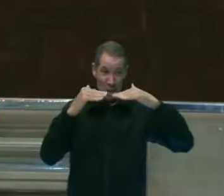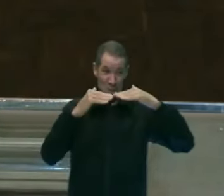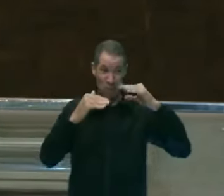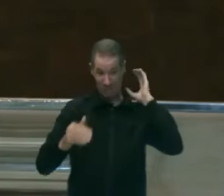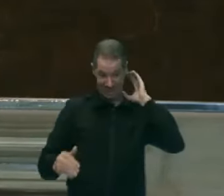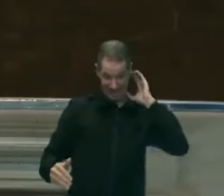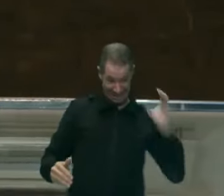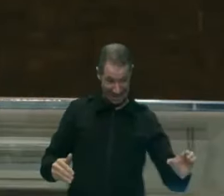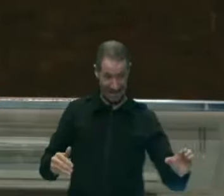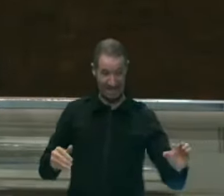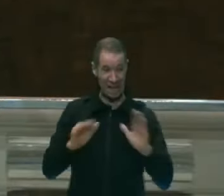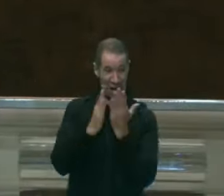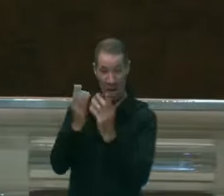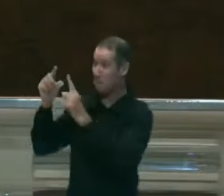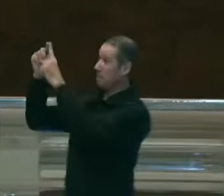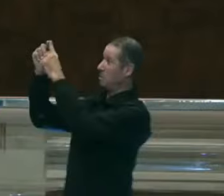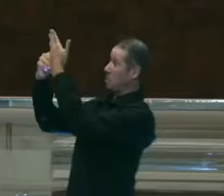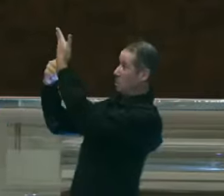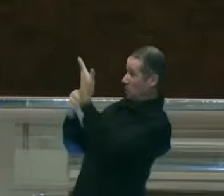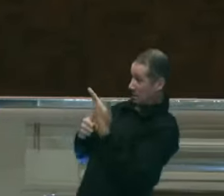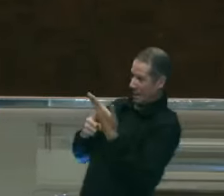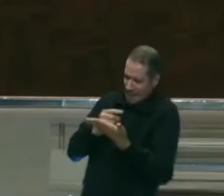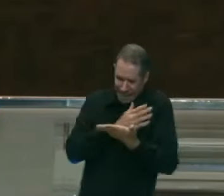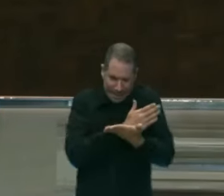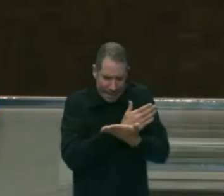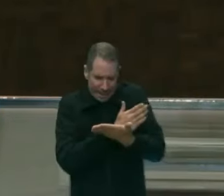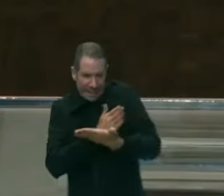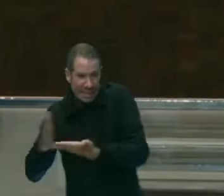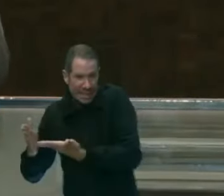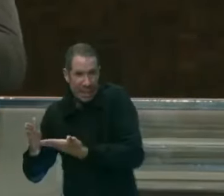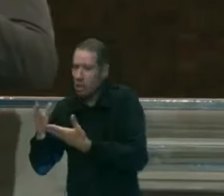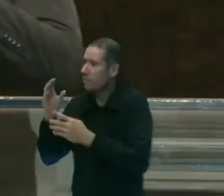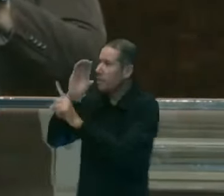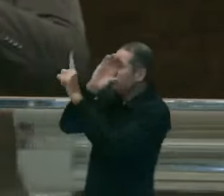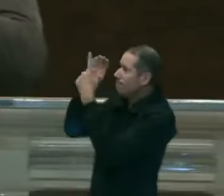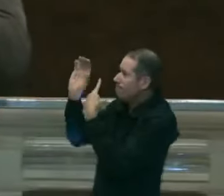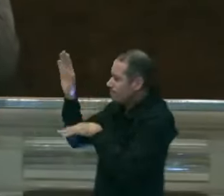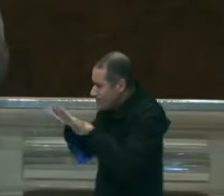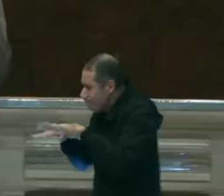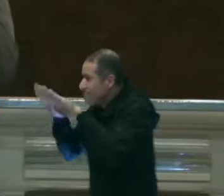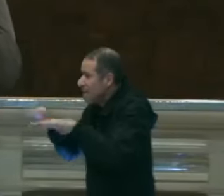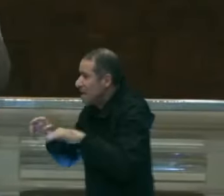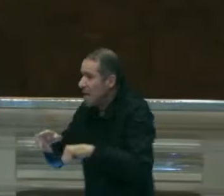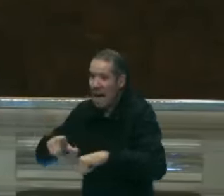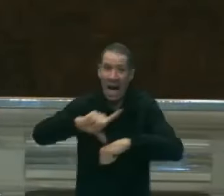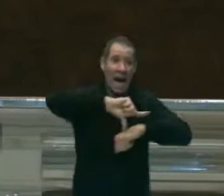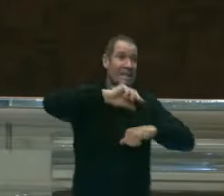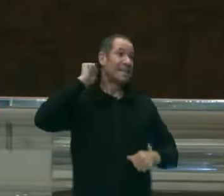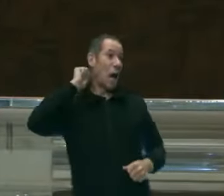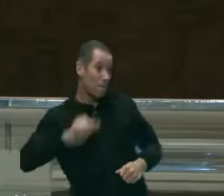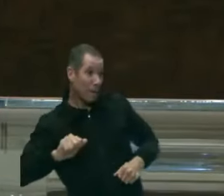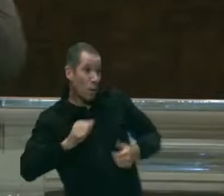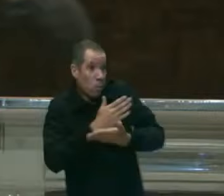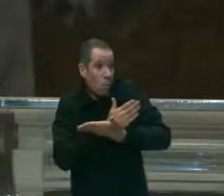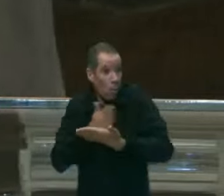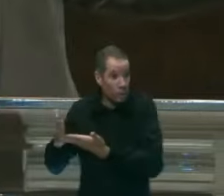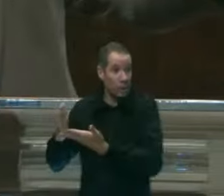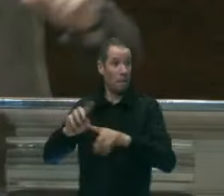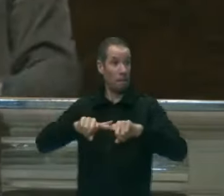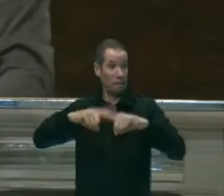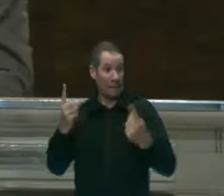olha, a Bíblia vai nos mostrar que ele toma a iniciativa de cultuar. Antes de Abel, ele toma a iniciativa.